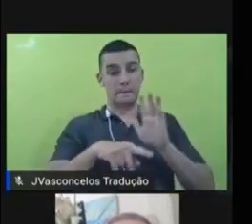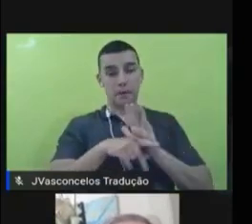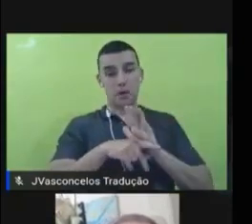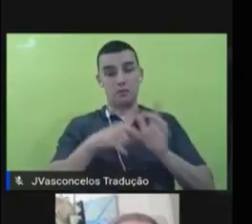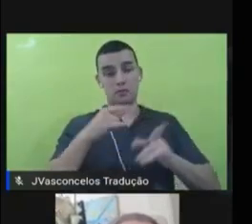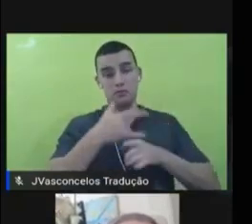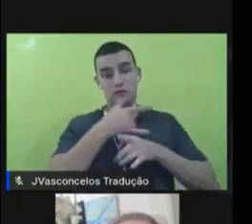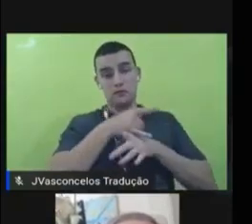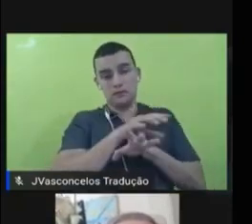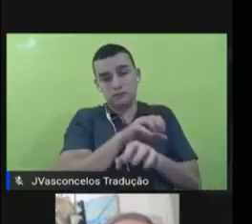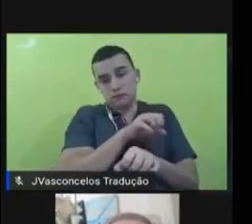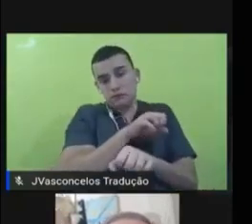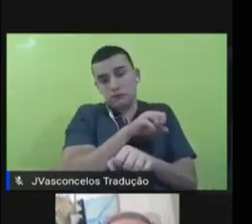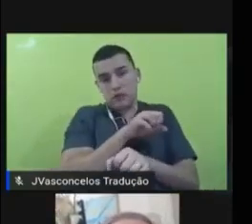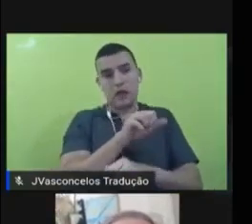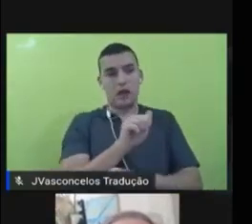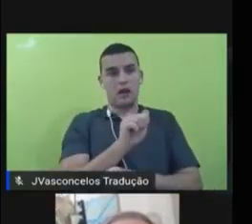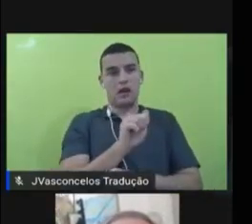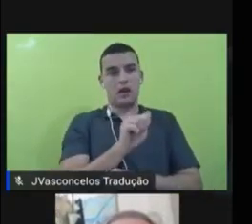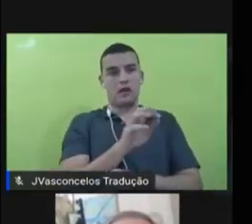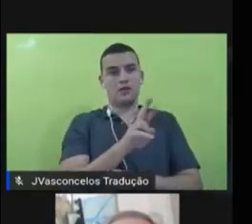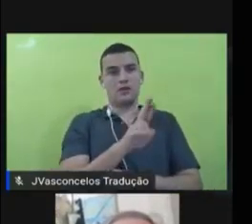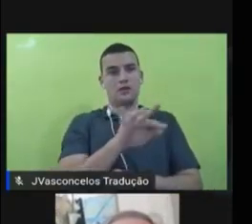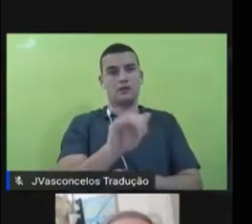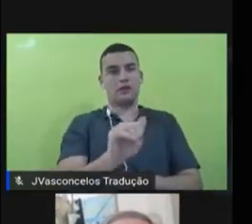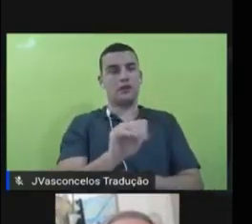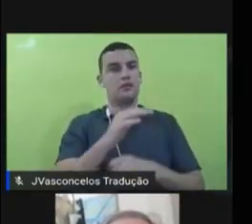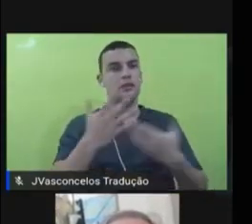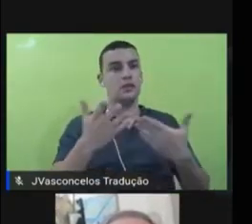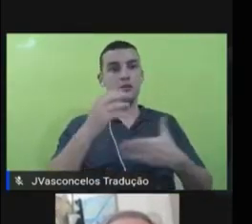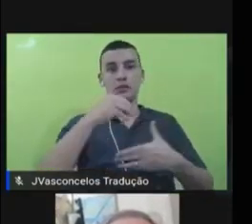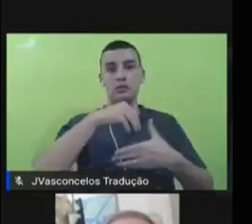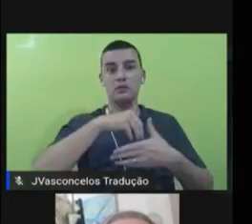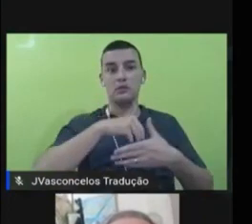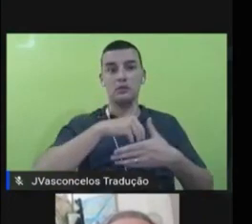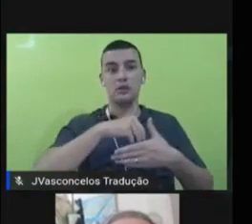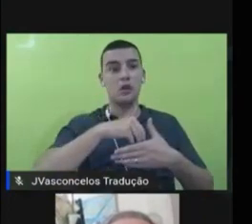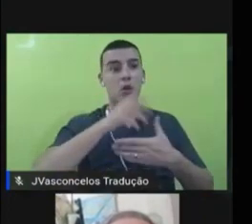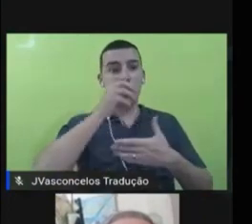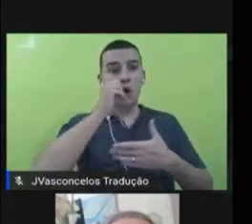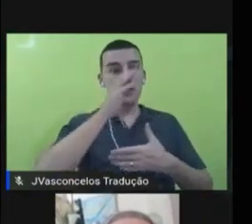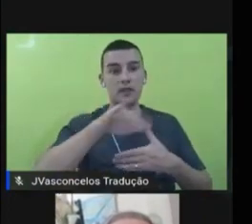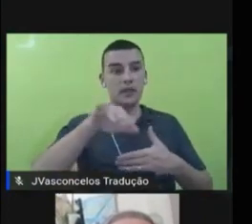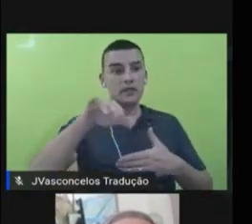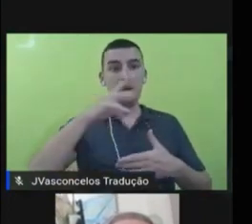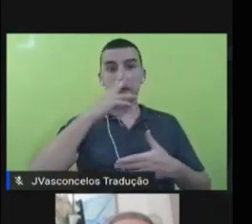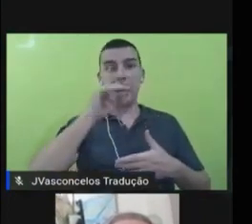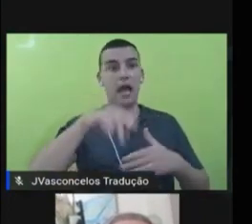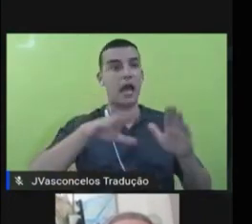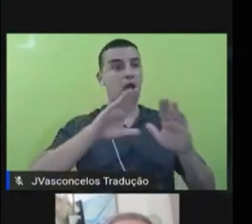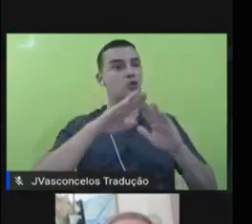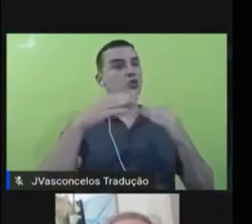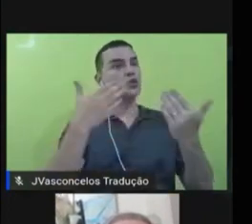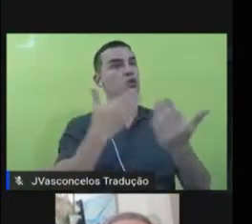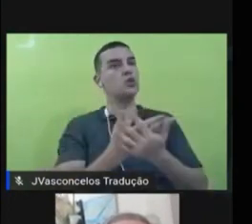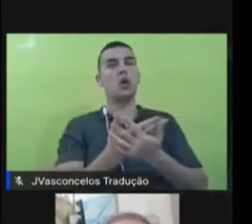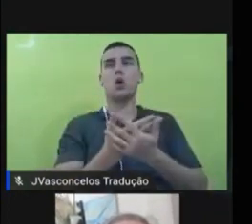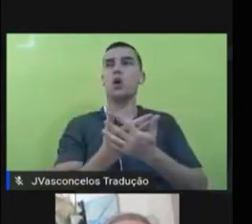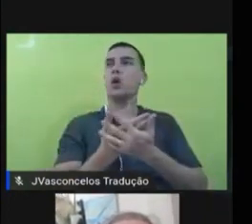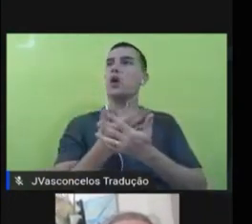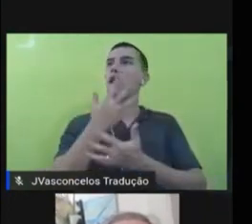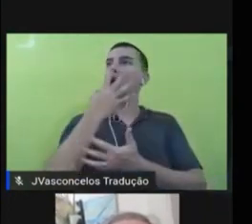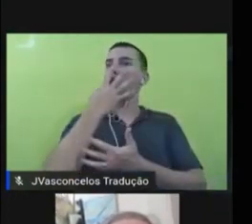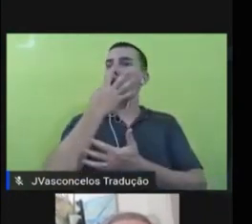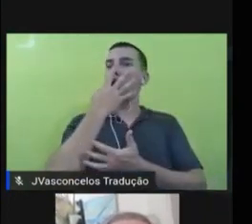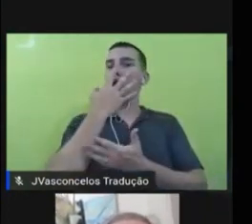trabalho domiciliar, o quarto da criança praticamente transformado no espaço escolar, e